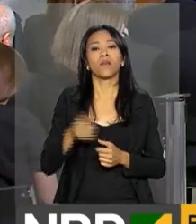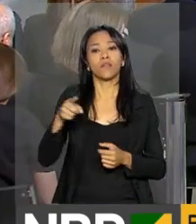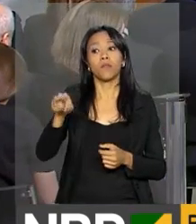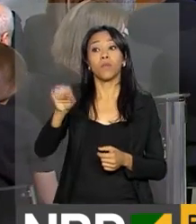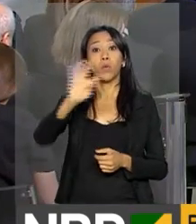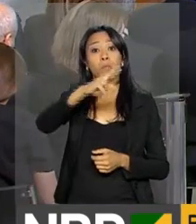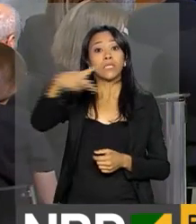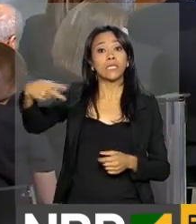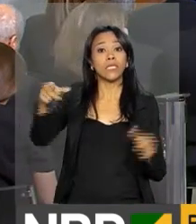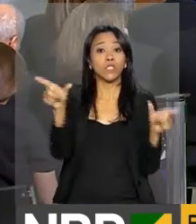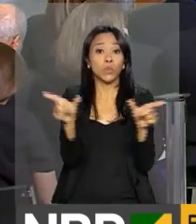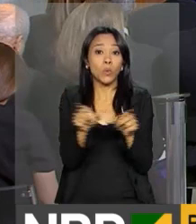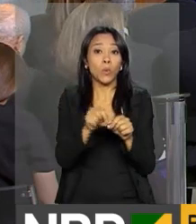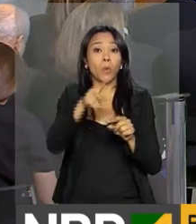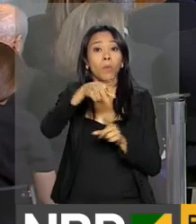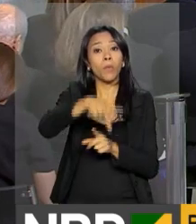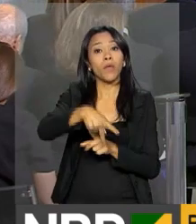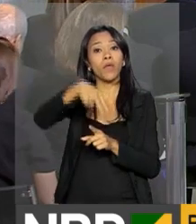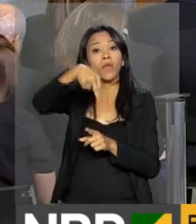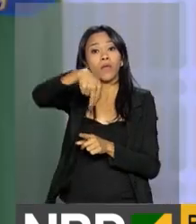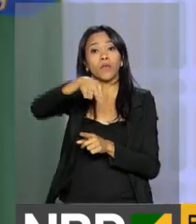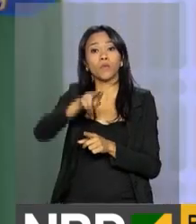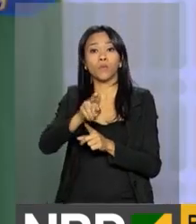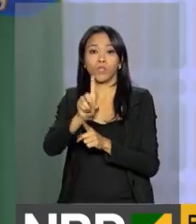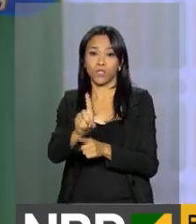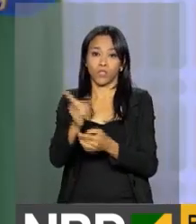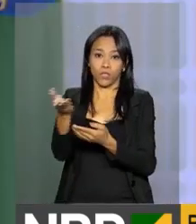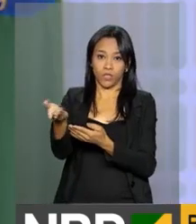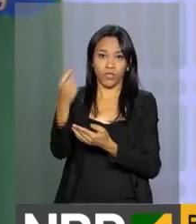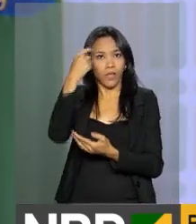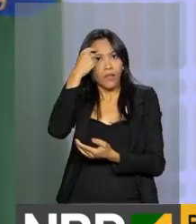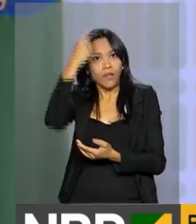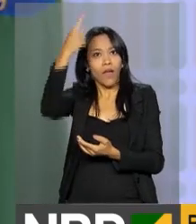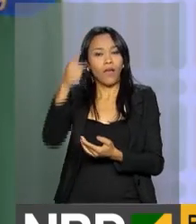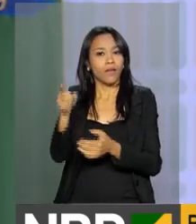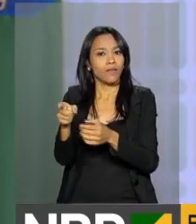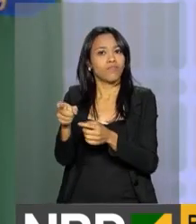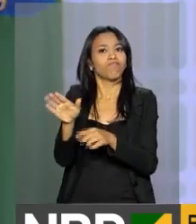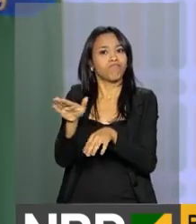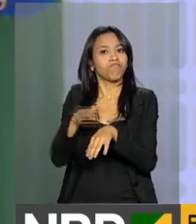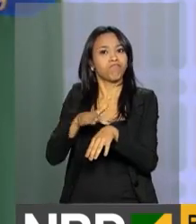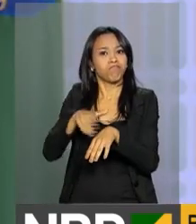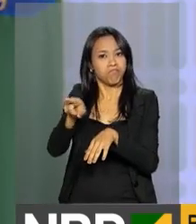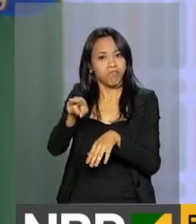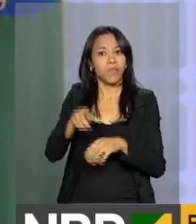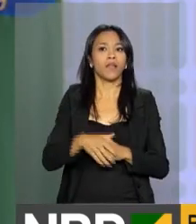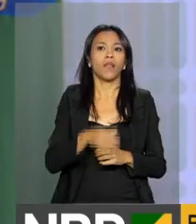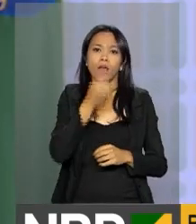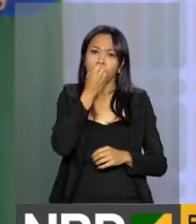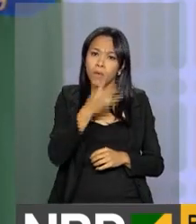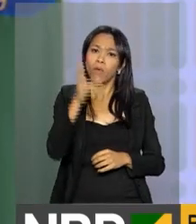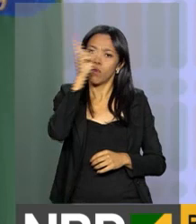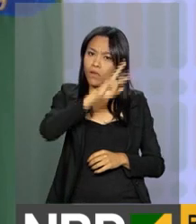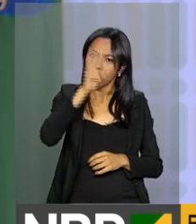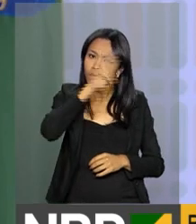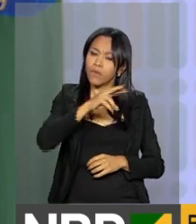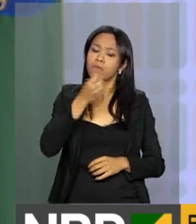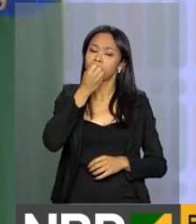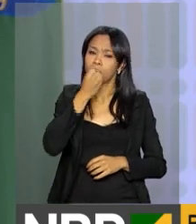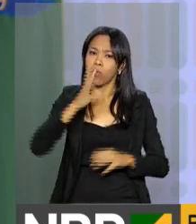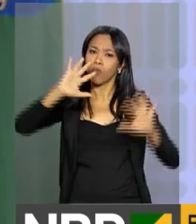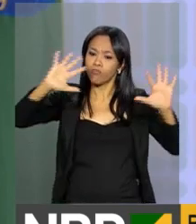PNUD, com o representante PNUD, que tiveram esta ideia, é bom relembrar, é bom